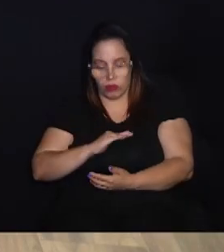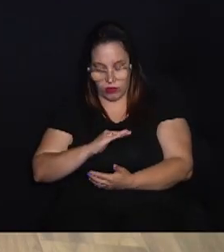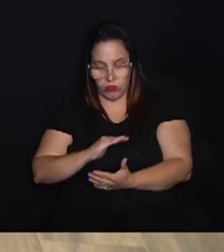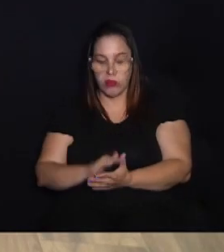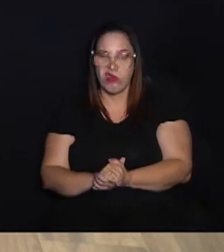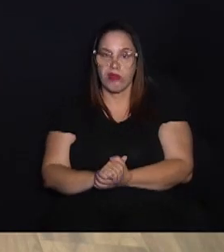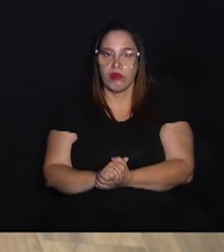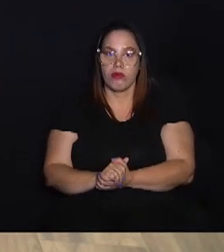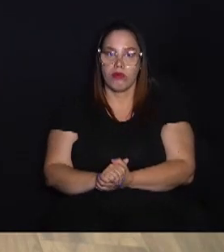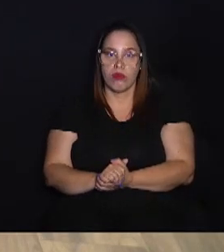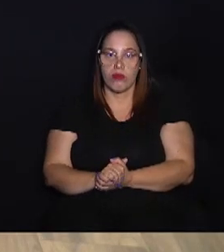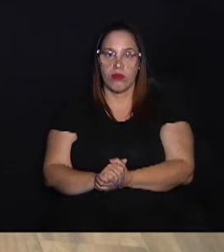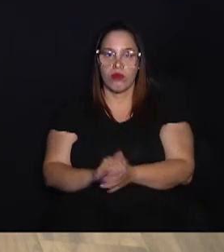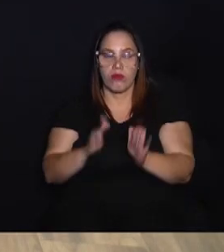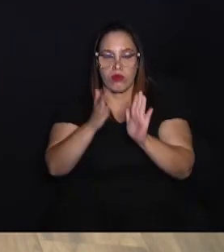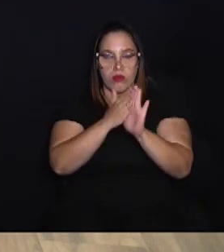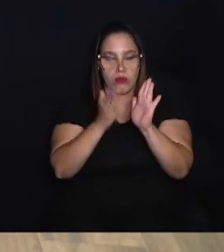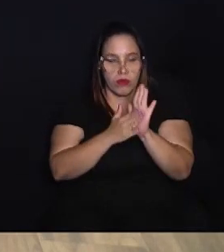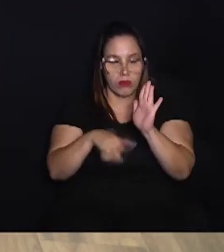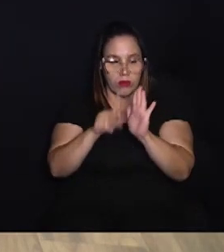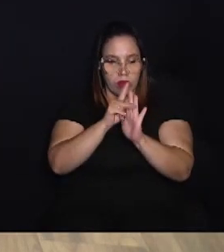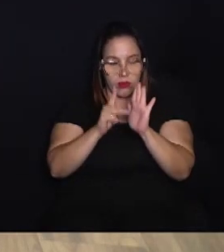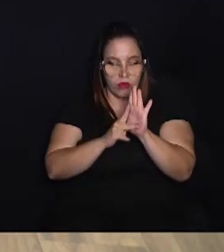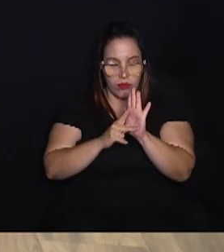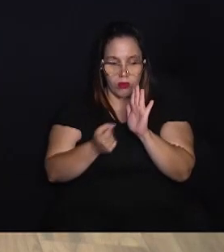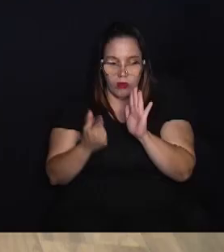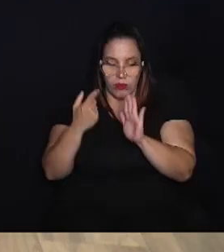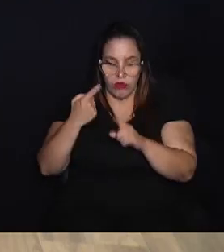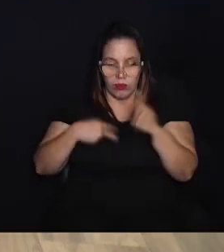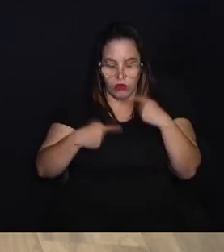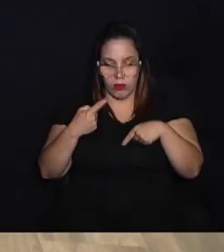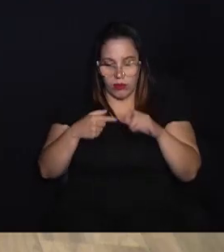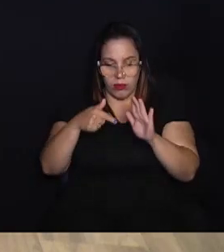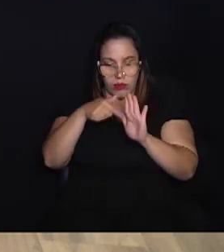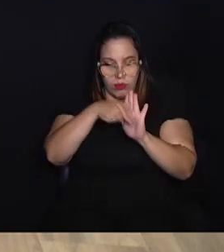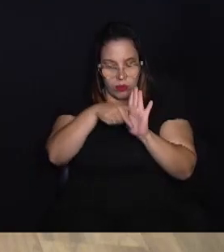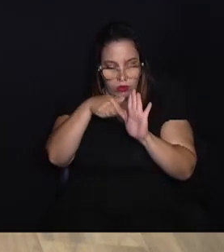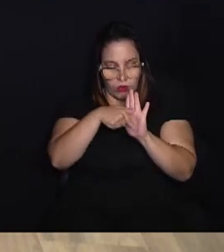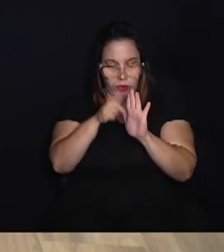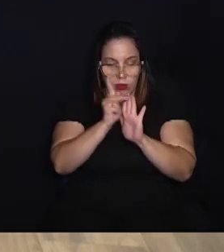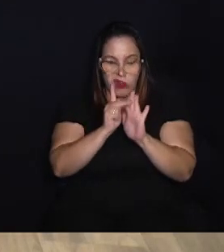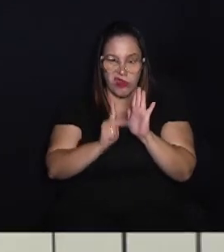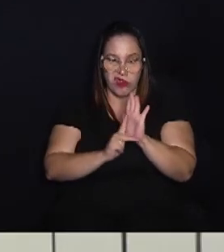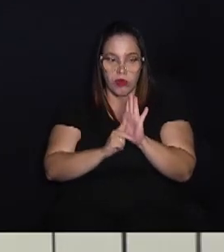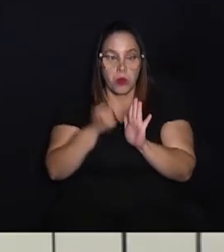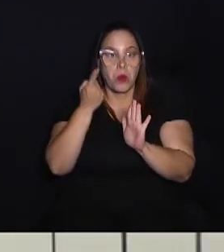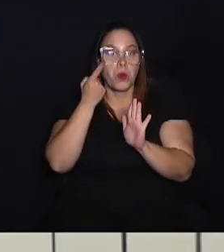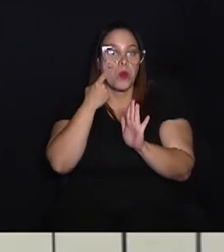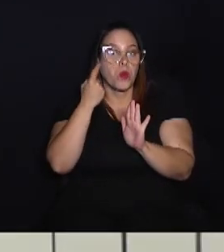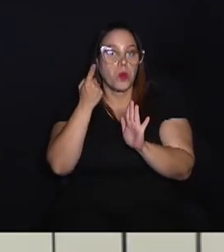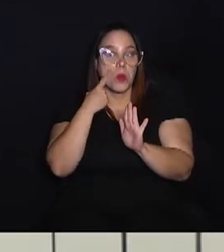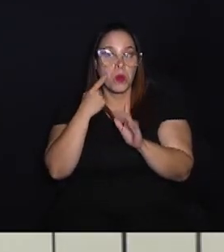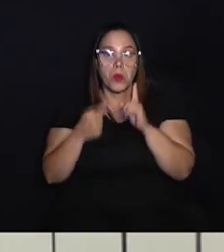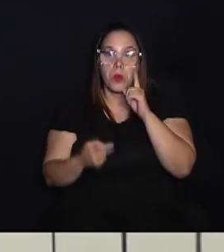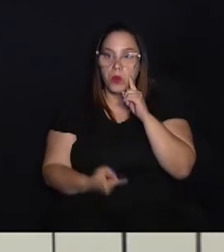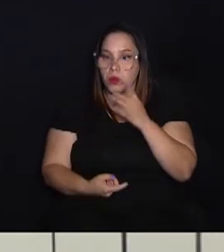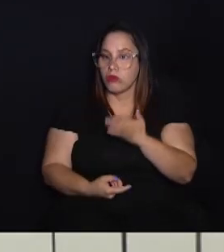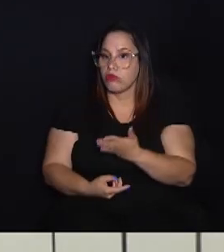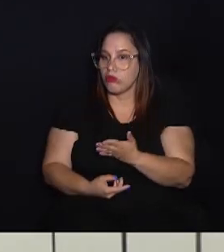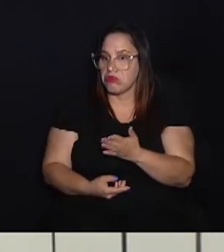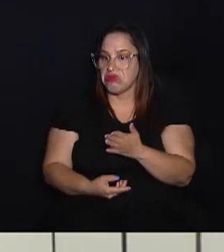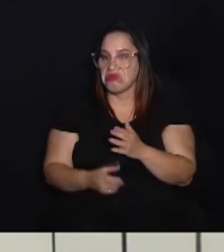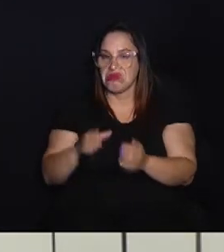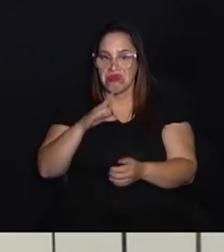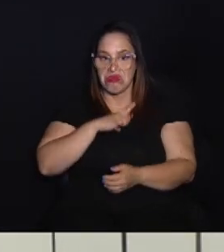tarde. Estão previstos para votação em turno único 7 projetos. E olha só, a gente tem